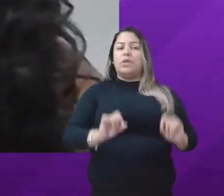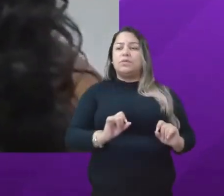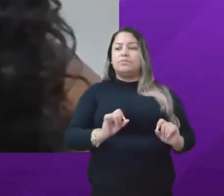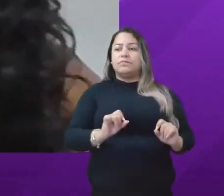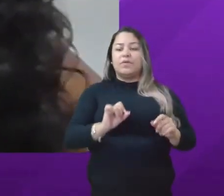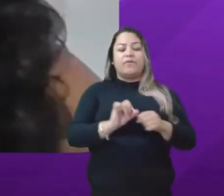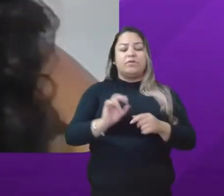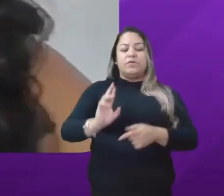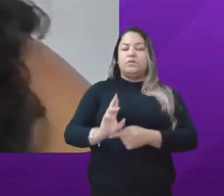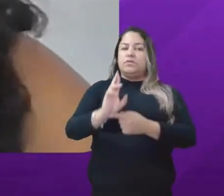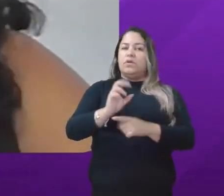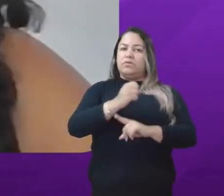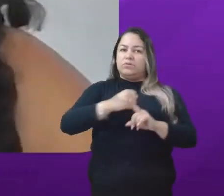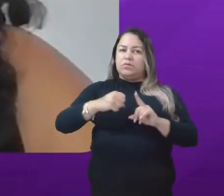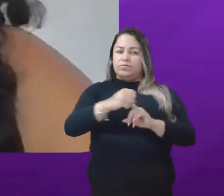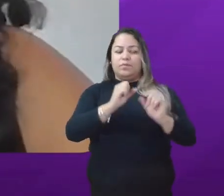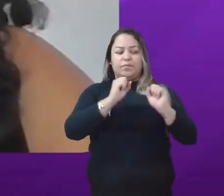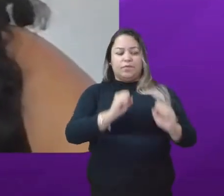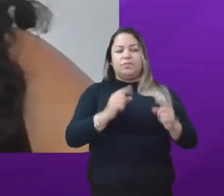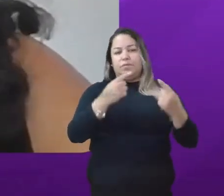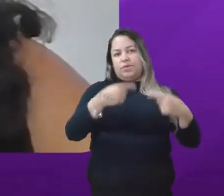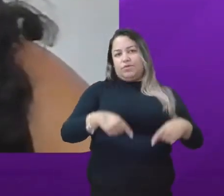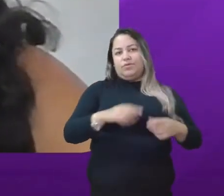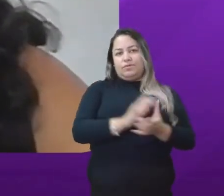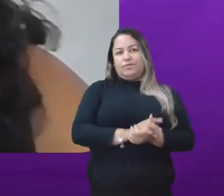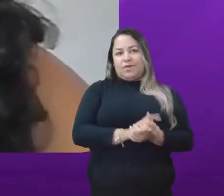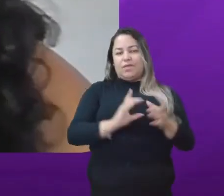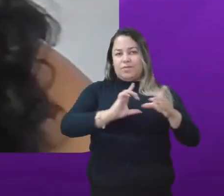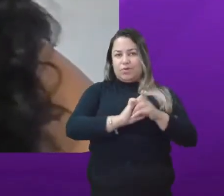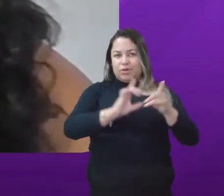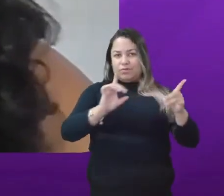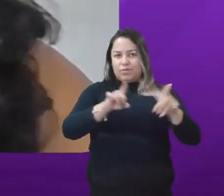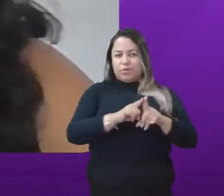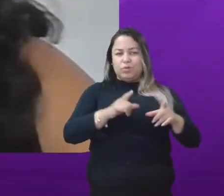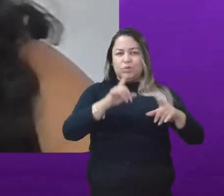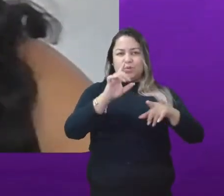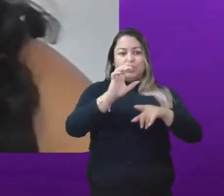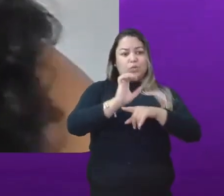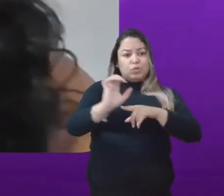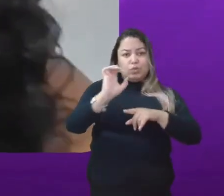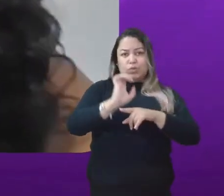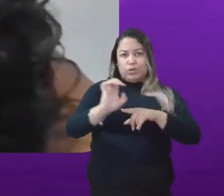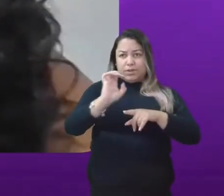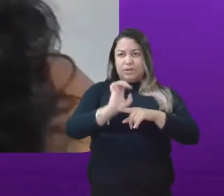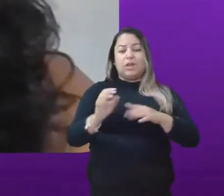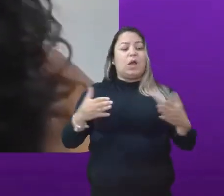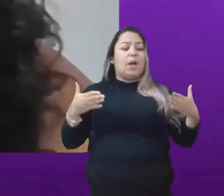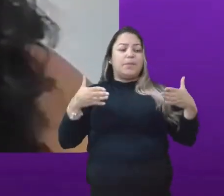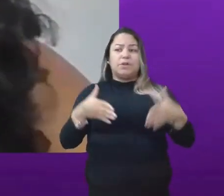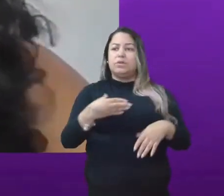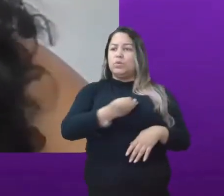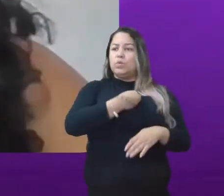faz referência à socialização do poder político, à democratização do Estado, com a participação